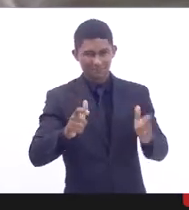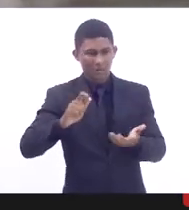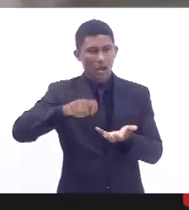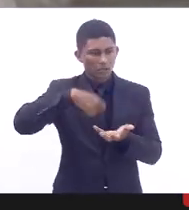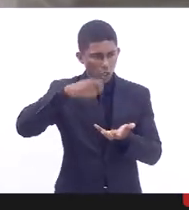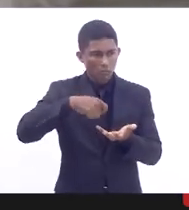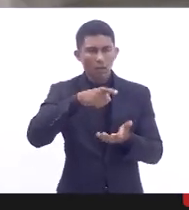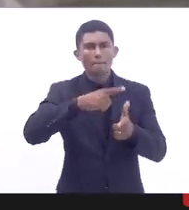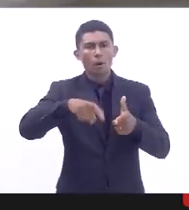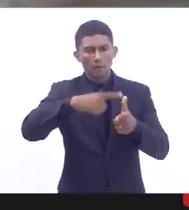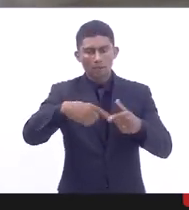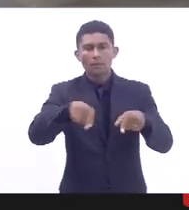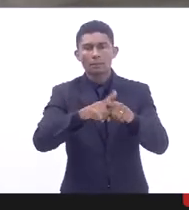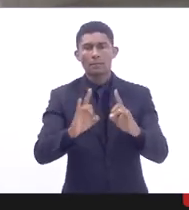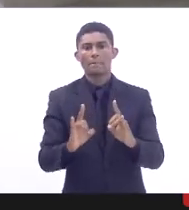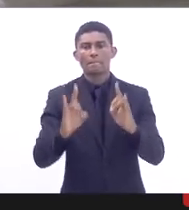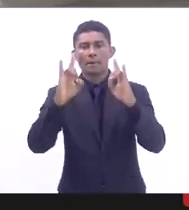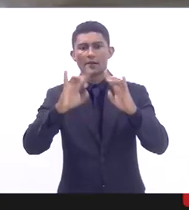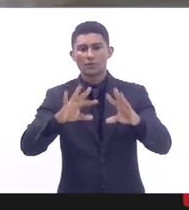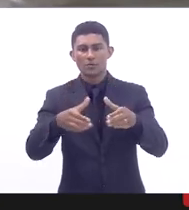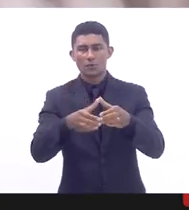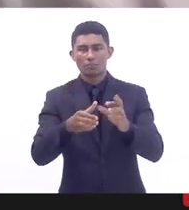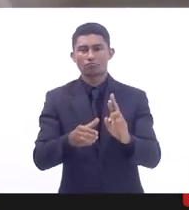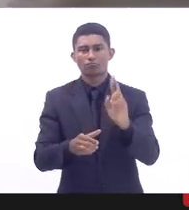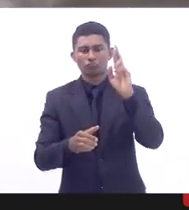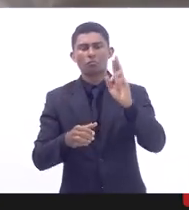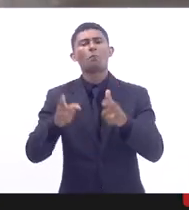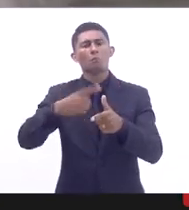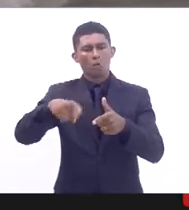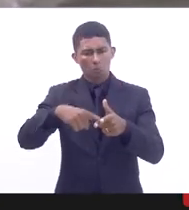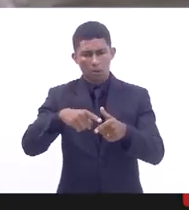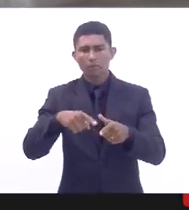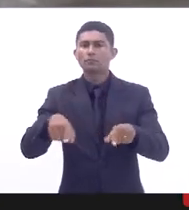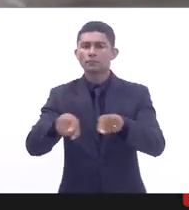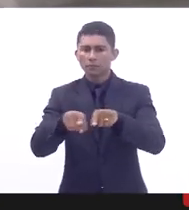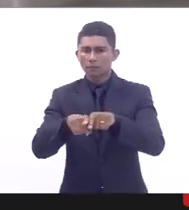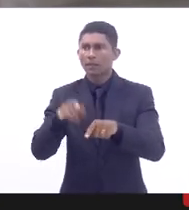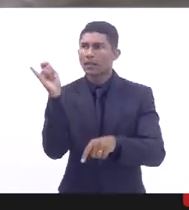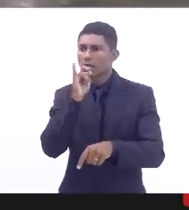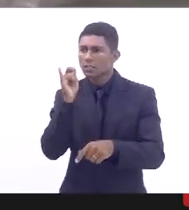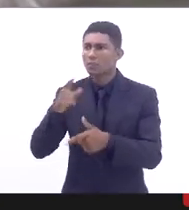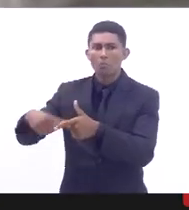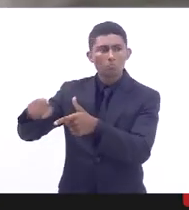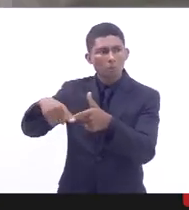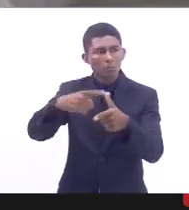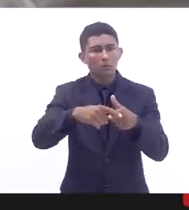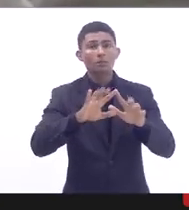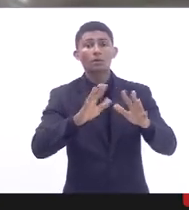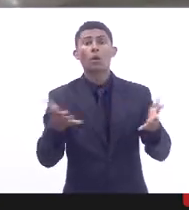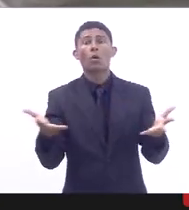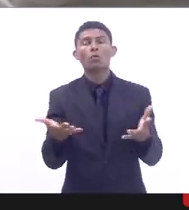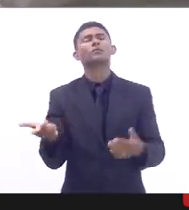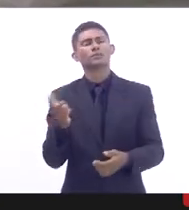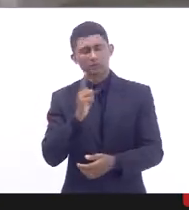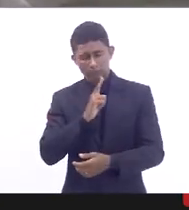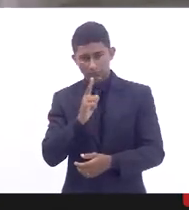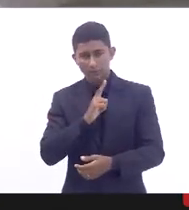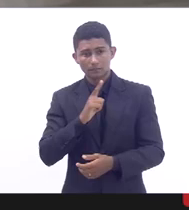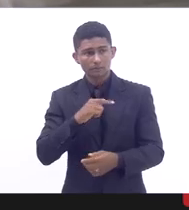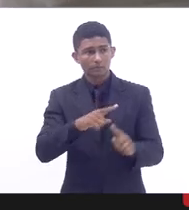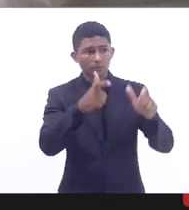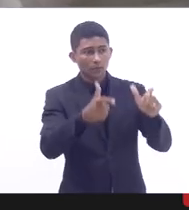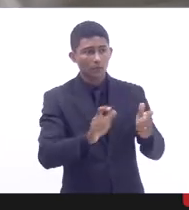problema o próprio prédio da Reitoria também tem problema existe um problema Geral de rede elétrica Mas hoje tem um centro inteiro da